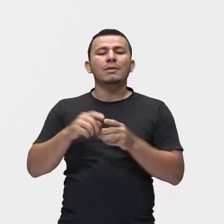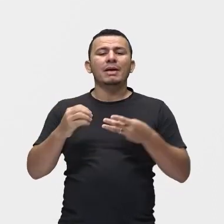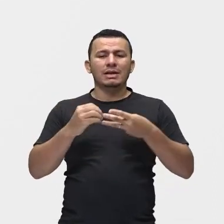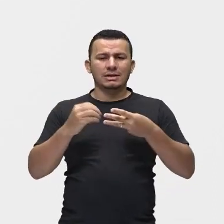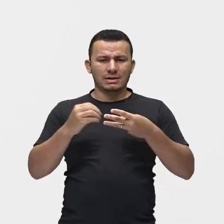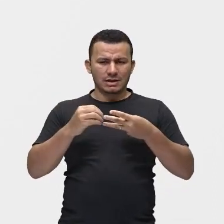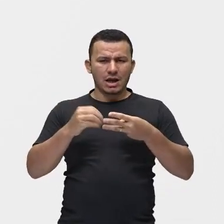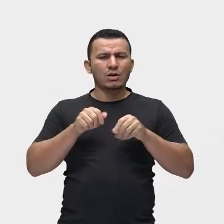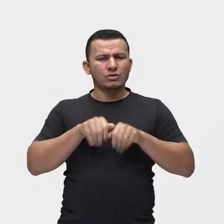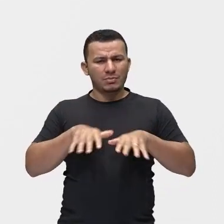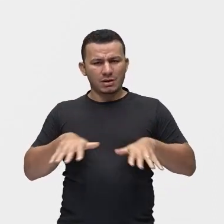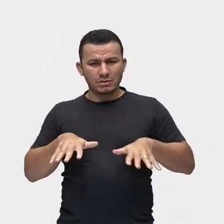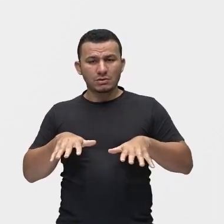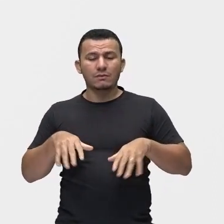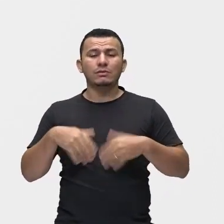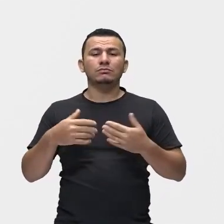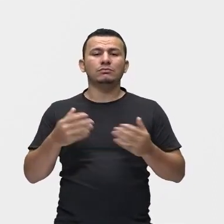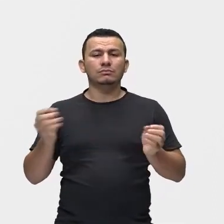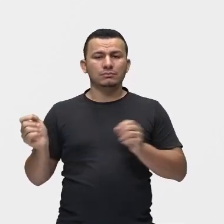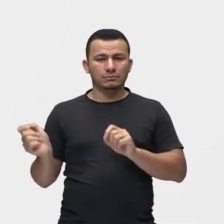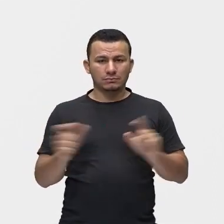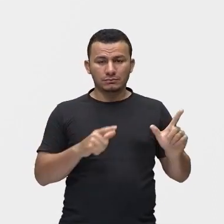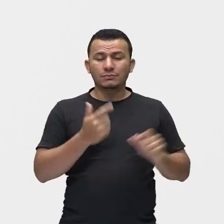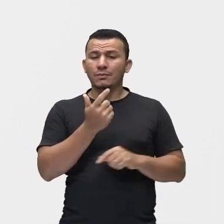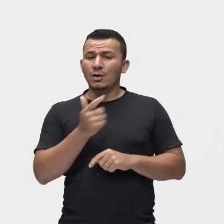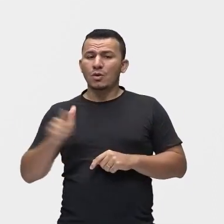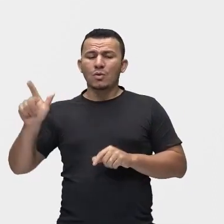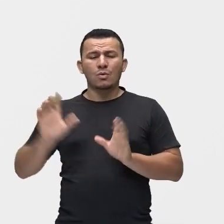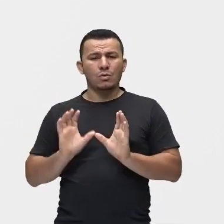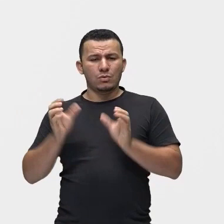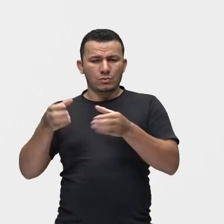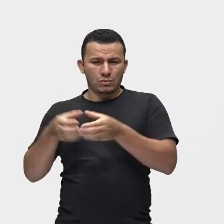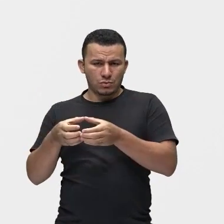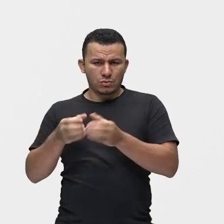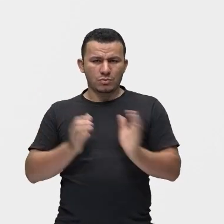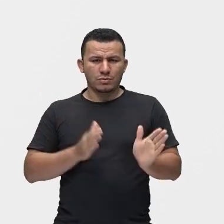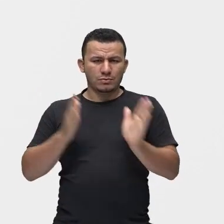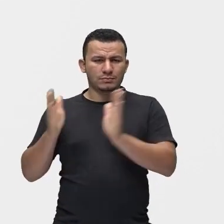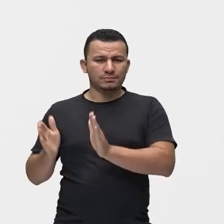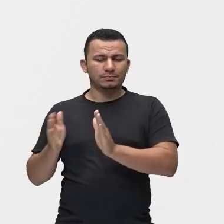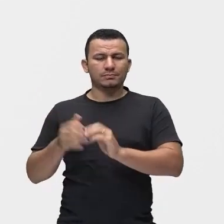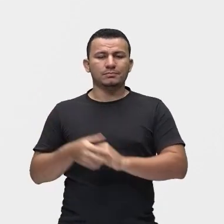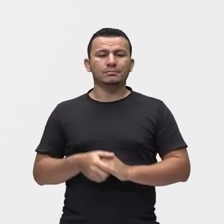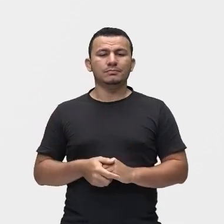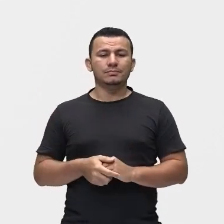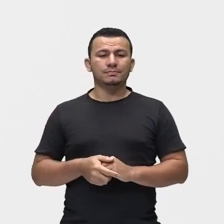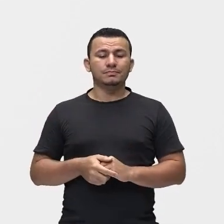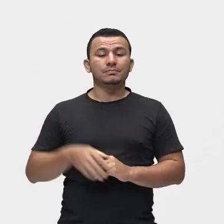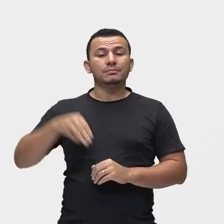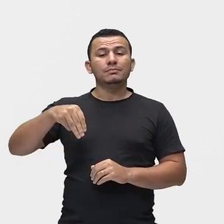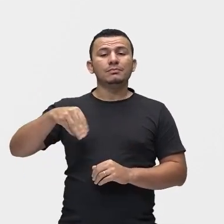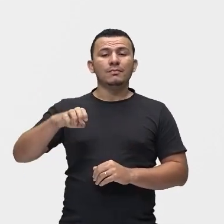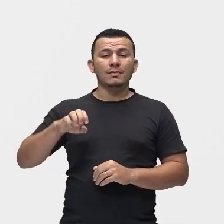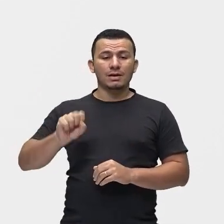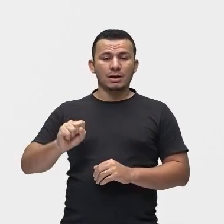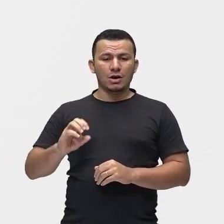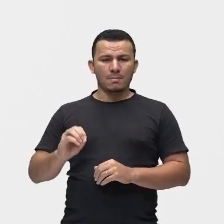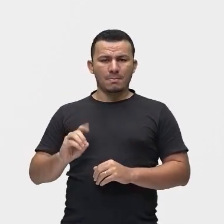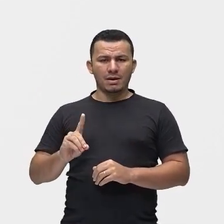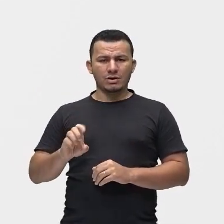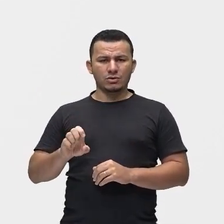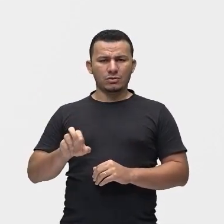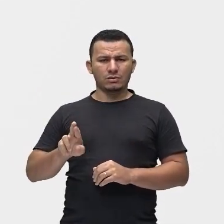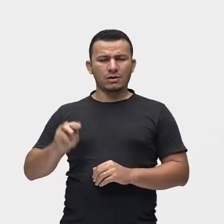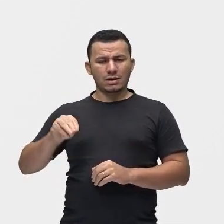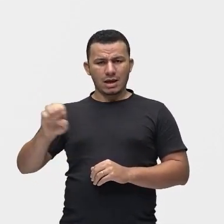germinativas. Vamos passar aí para a outra fase aí nos folhetos embrionários, que é a mesoderme. A